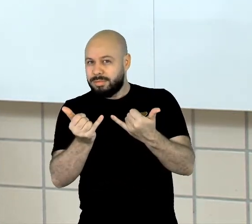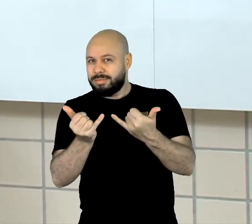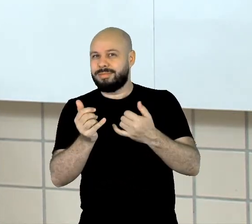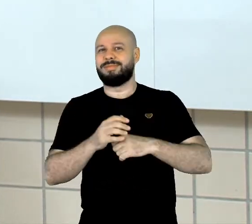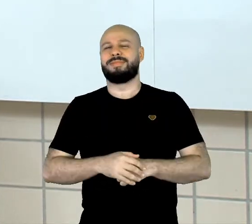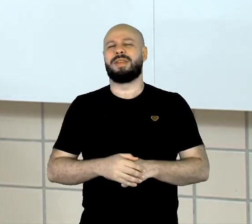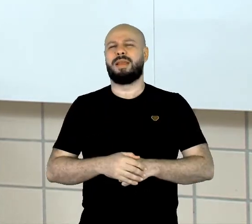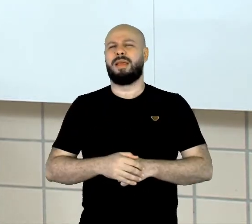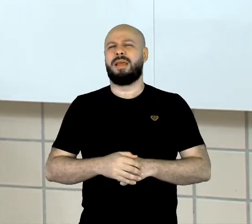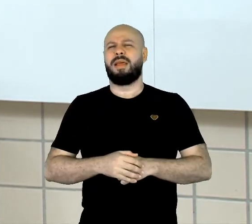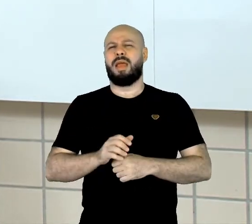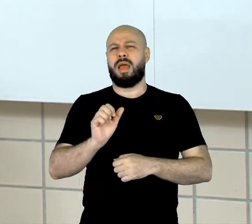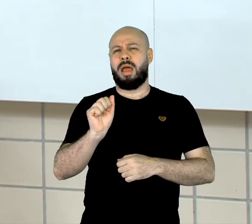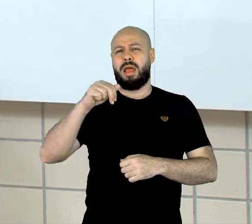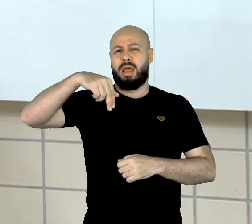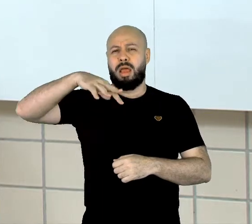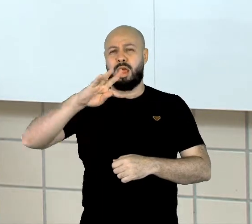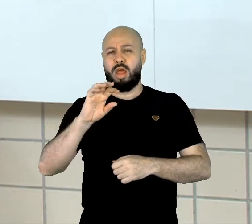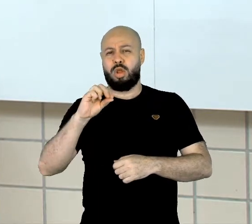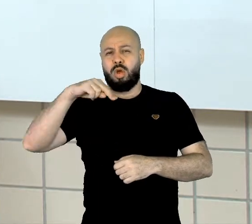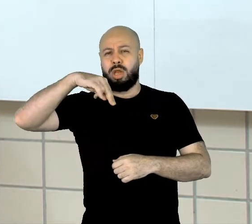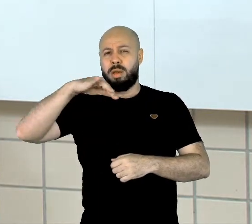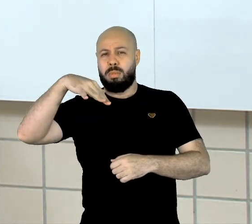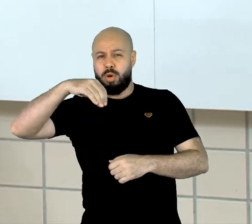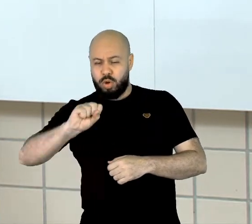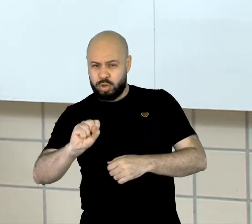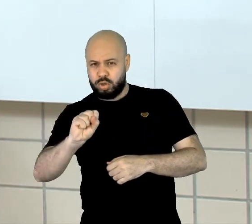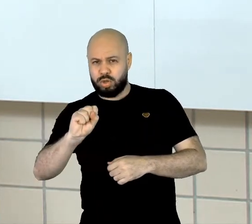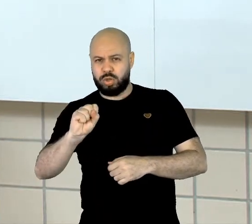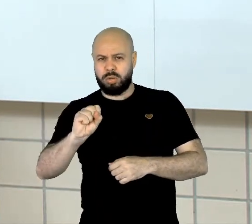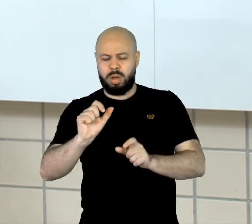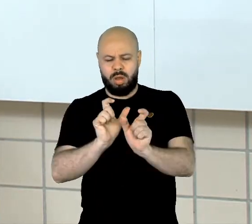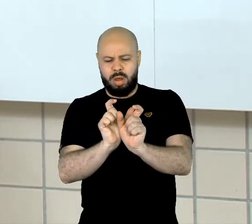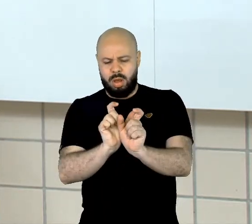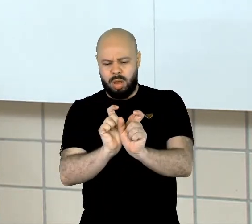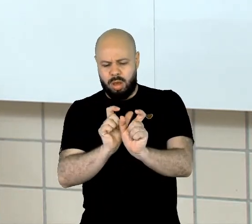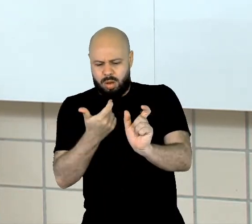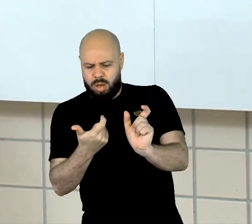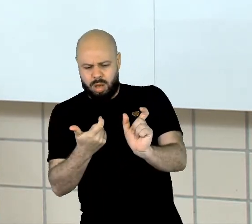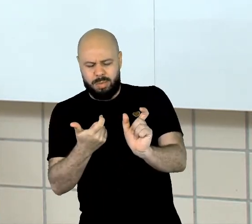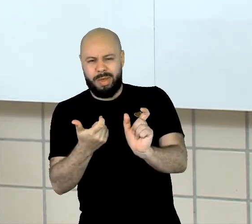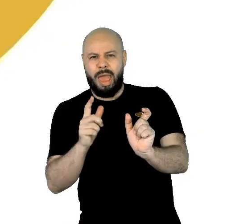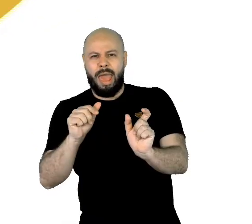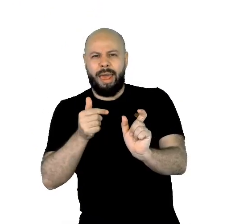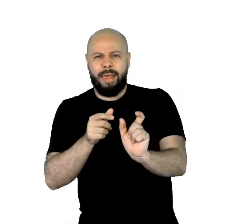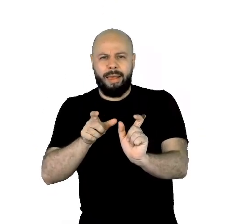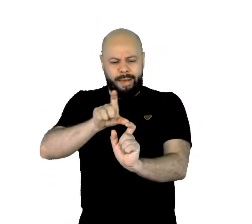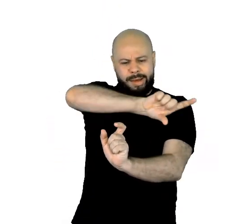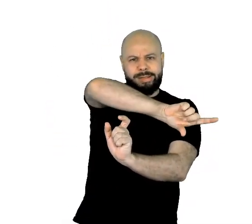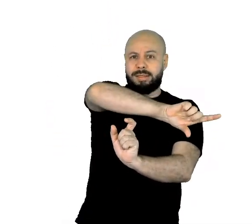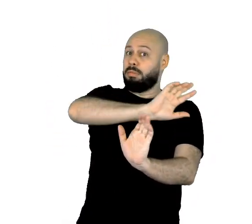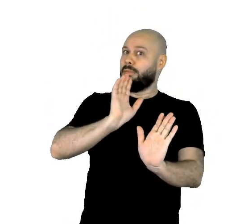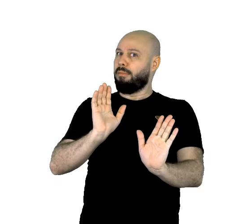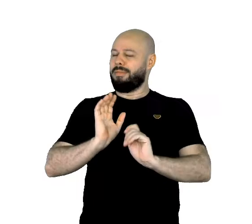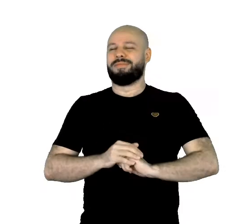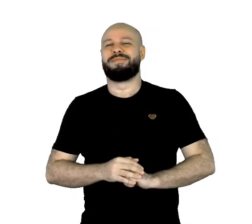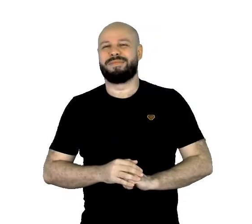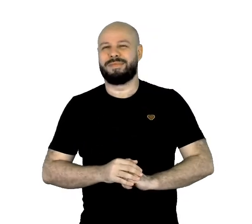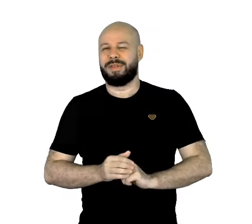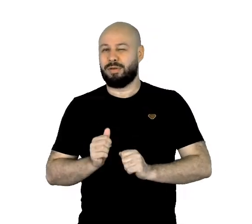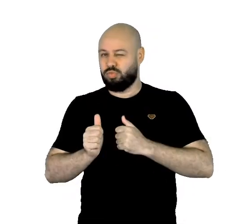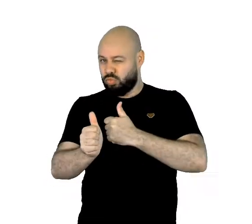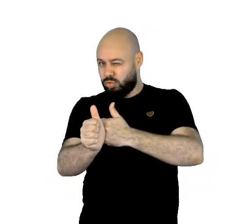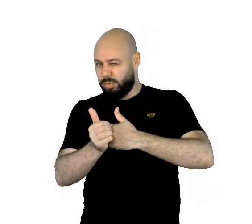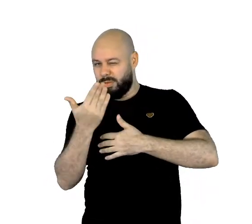E antônimos? Será que é o contrário, antes? Vamos descobrir comigo? Acompanhe.